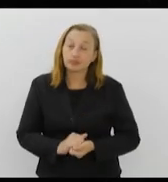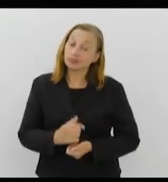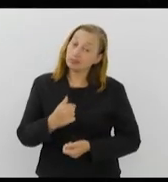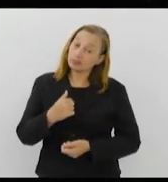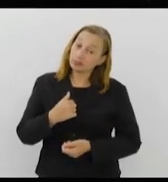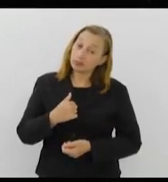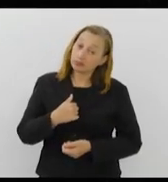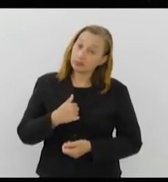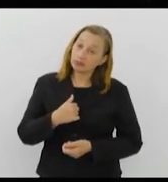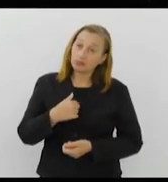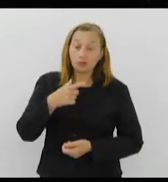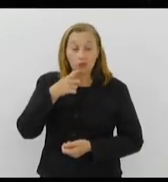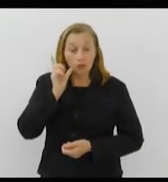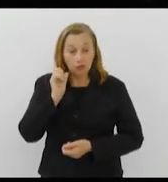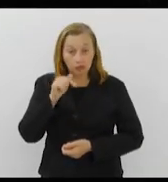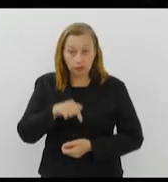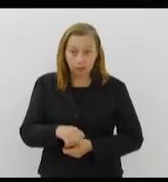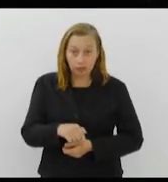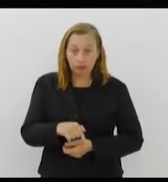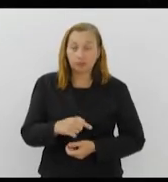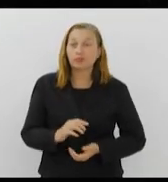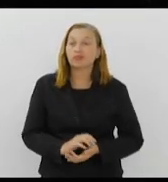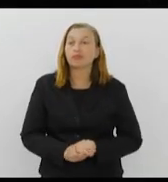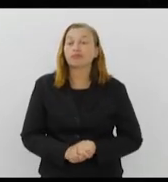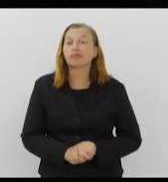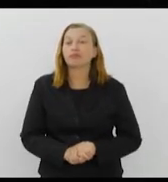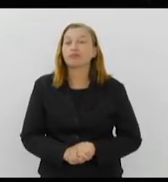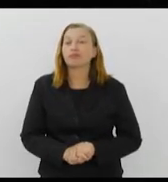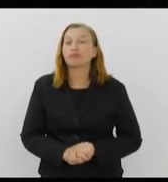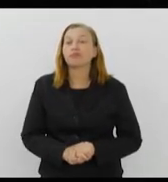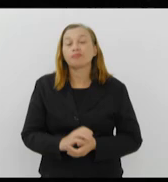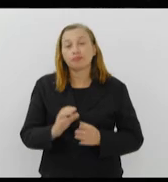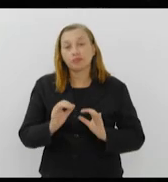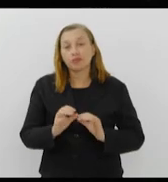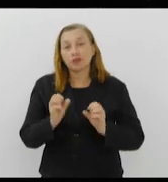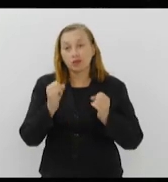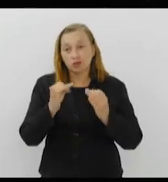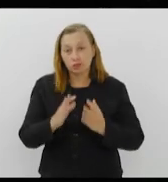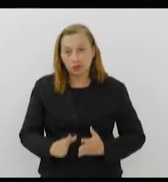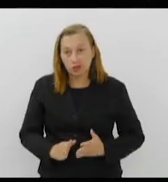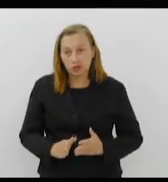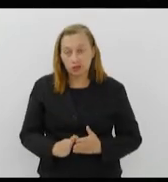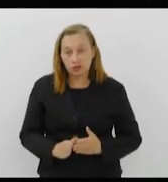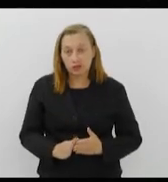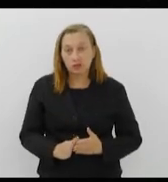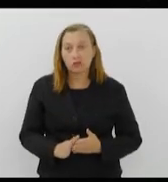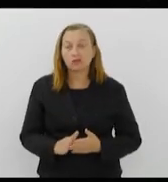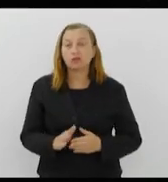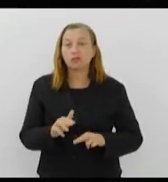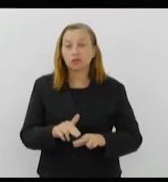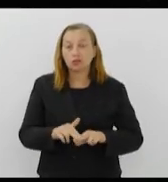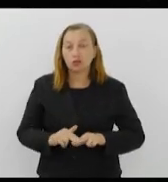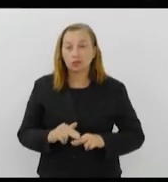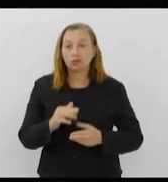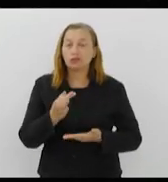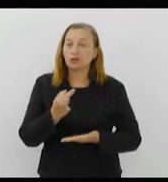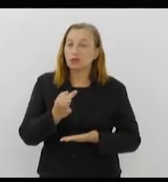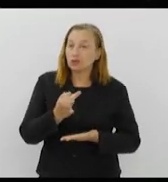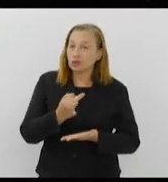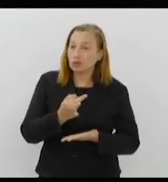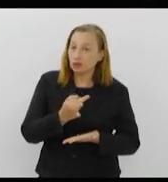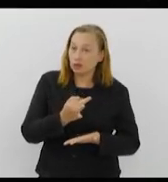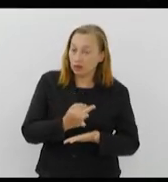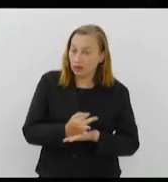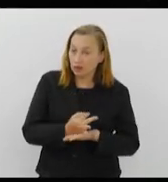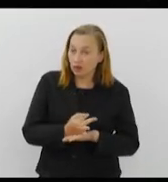aqui em plenário ontem, está, né, dada aqui a prestação de contas do que fizemos